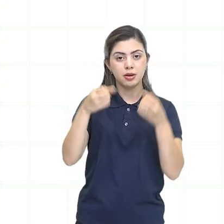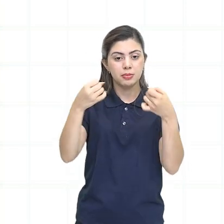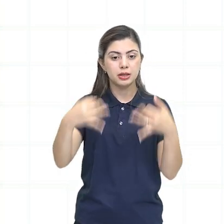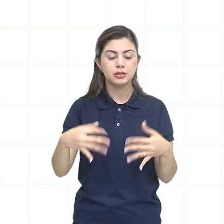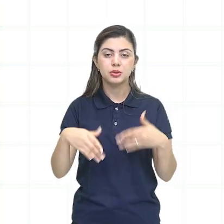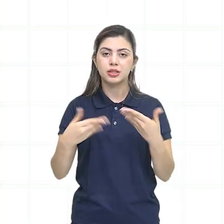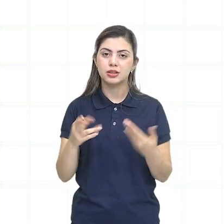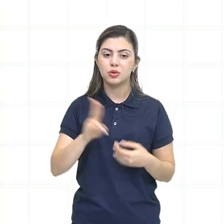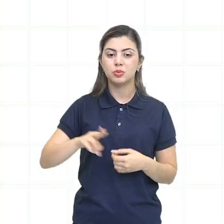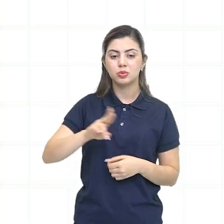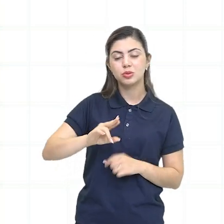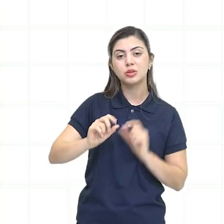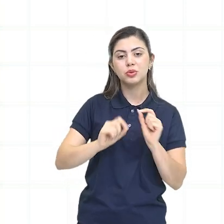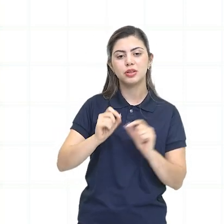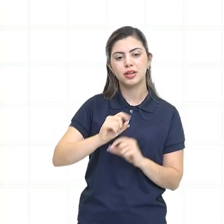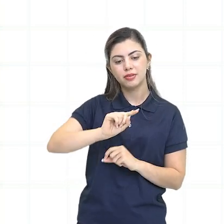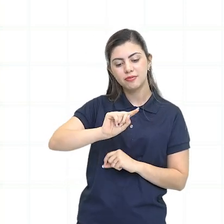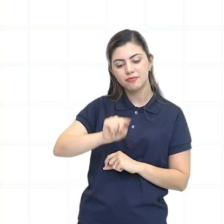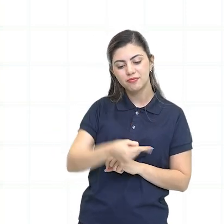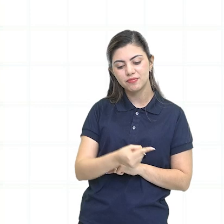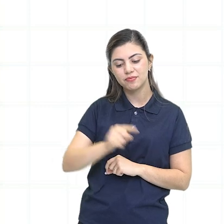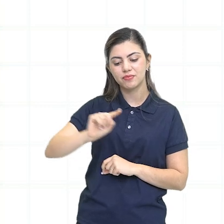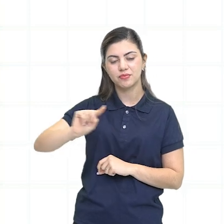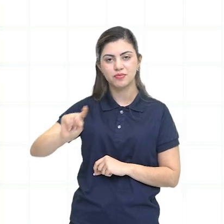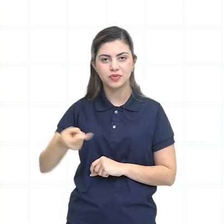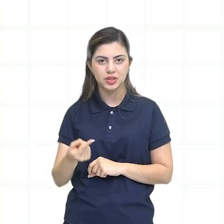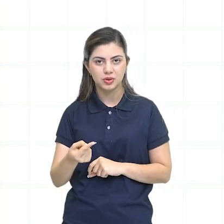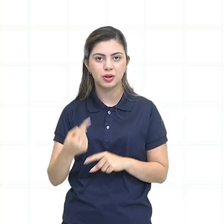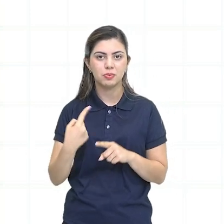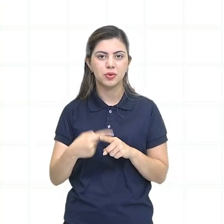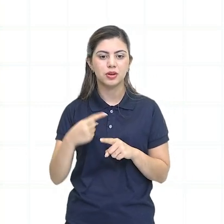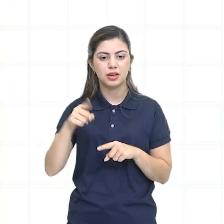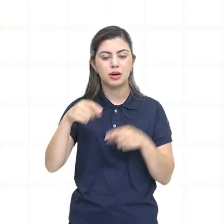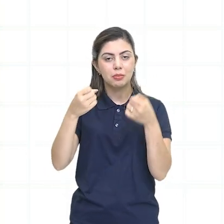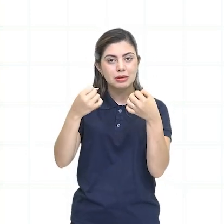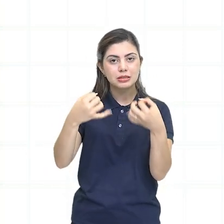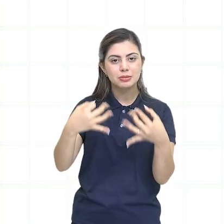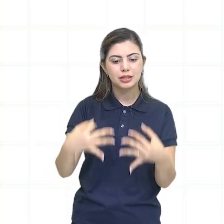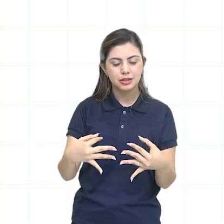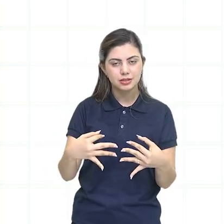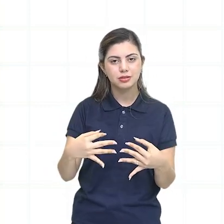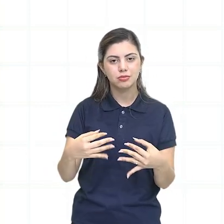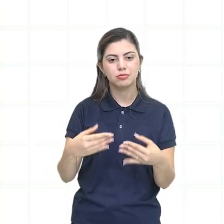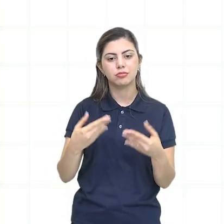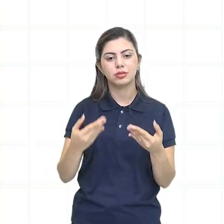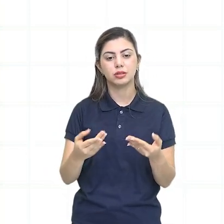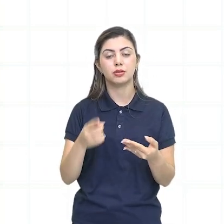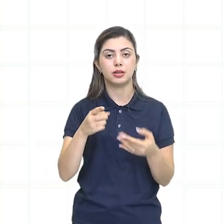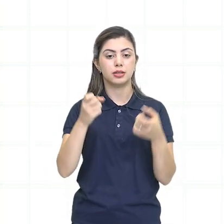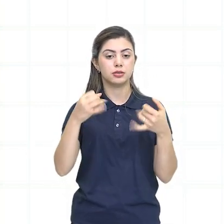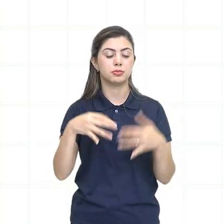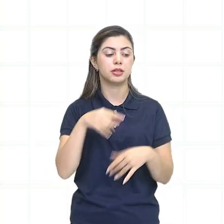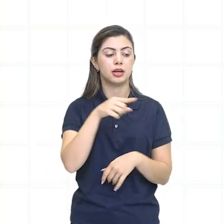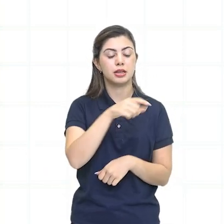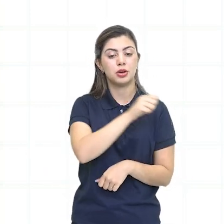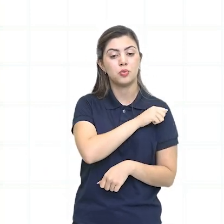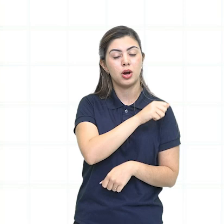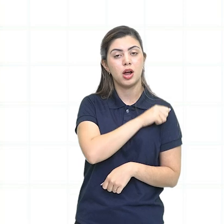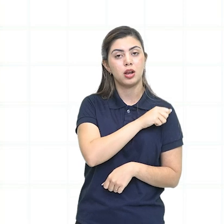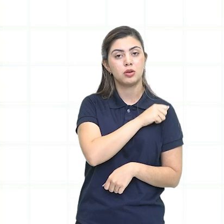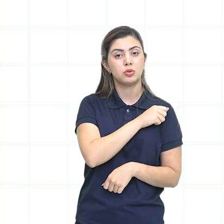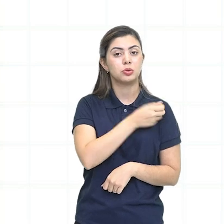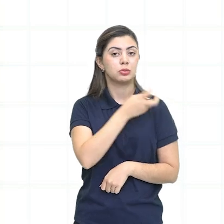mais sobre o Marquinho, está aqui isolado por vírgula, nunca esquecer de isolar. Então ela diz que é aluno da